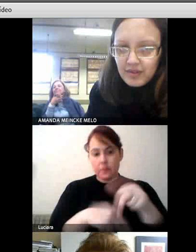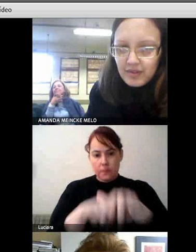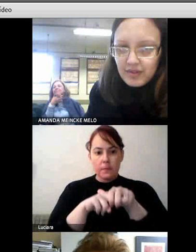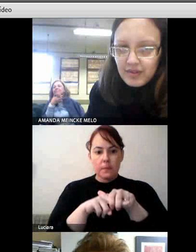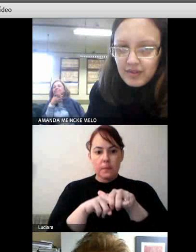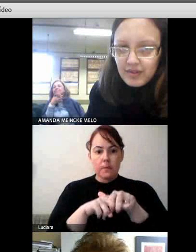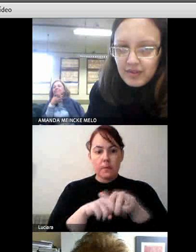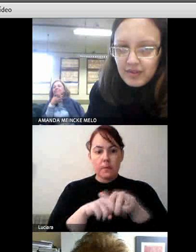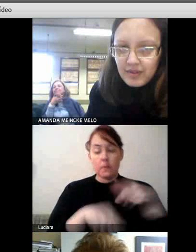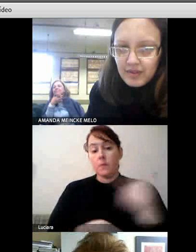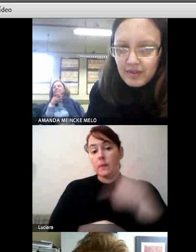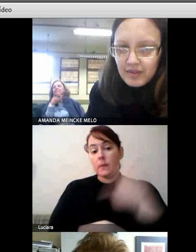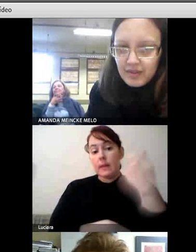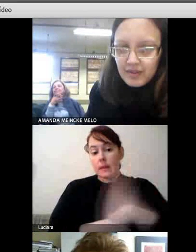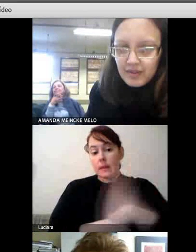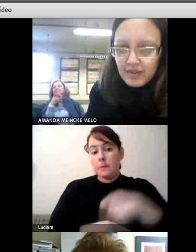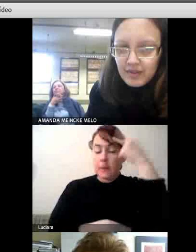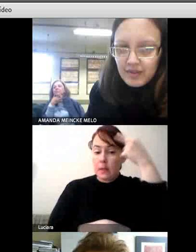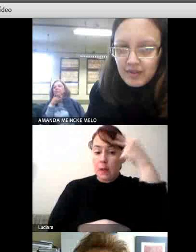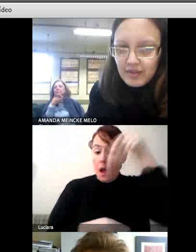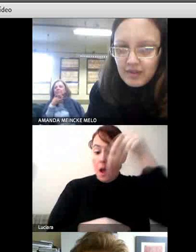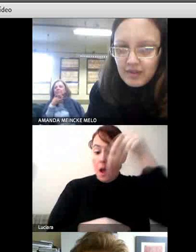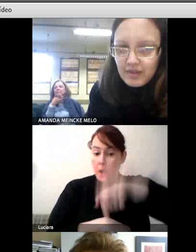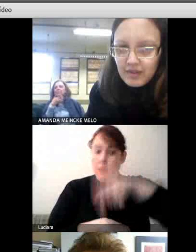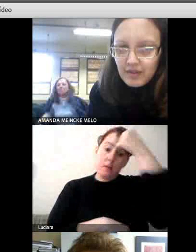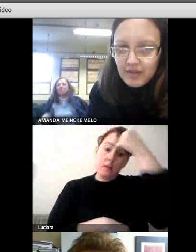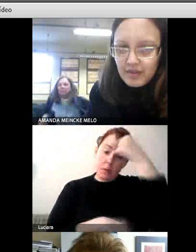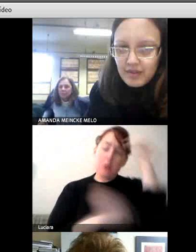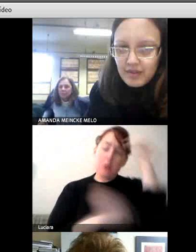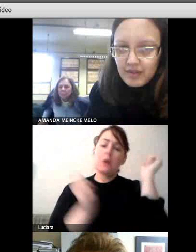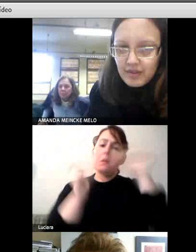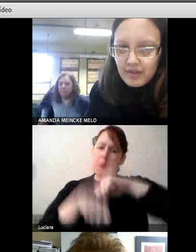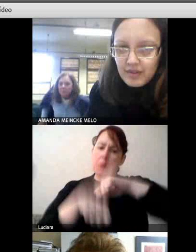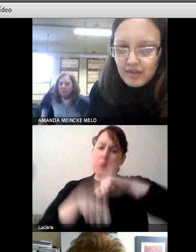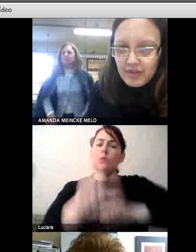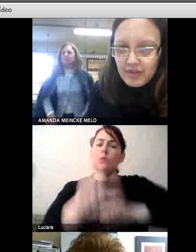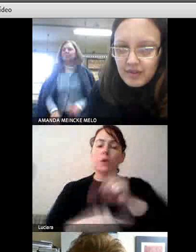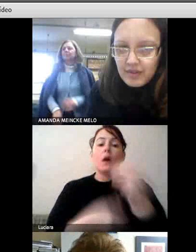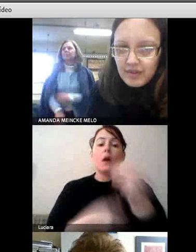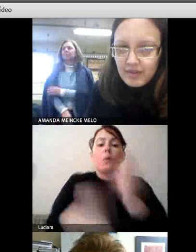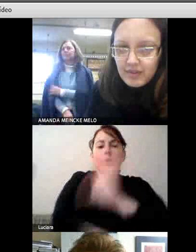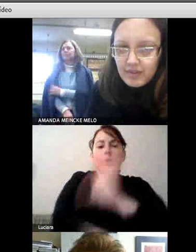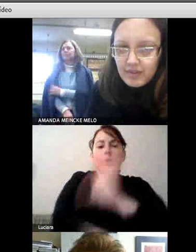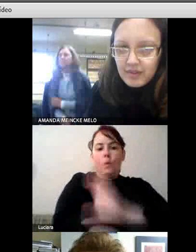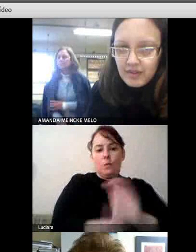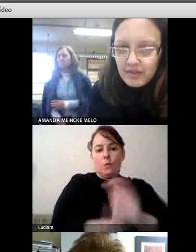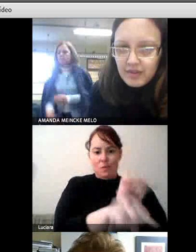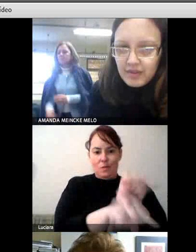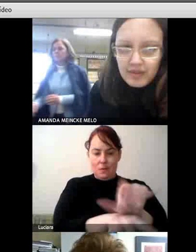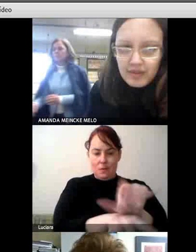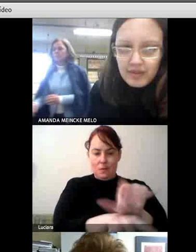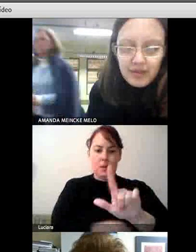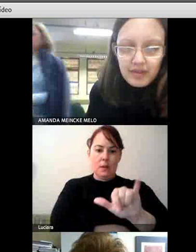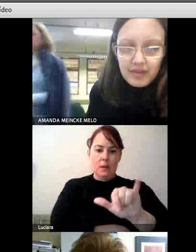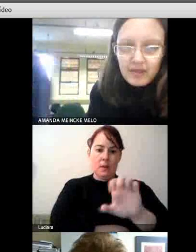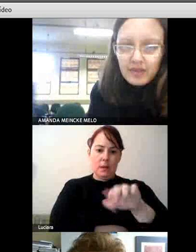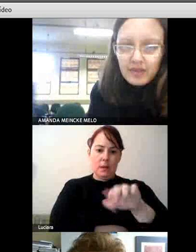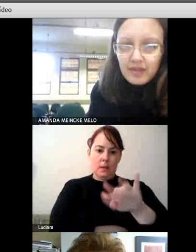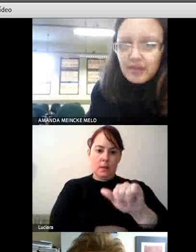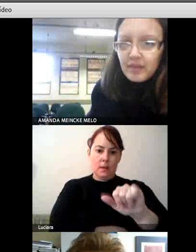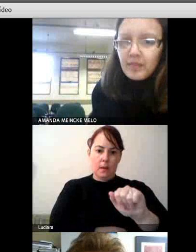mais rapidez e muito mais alívio para os professores que estão sendo formados. Porque, de repente, os professores dizem,